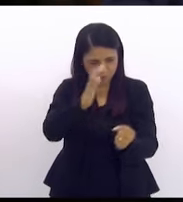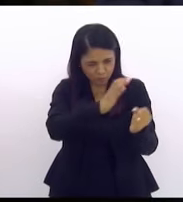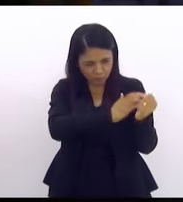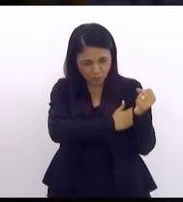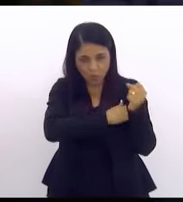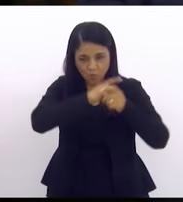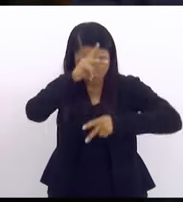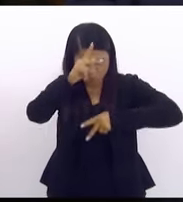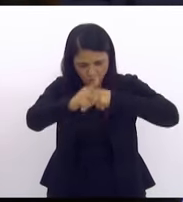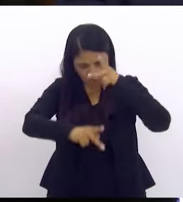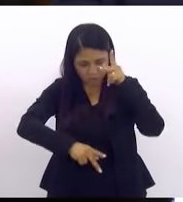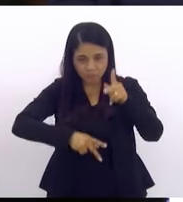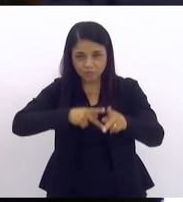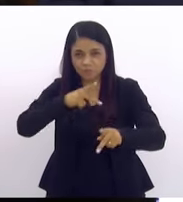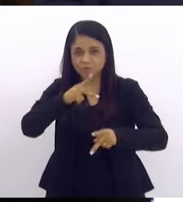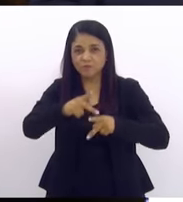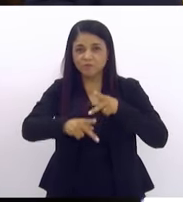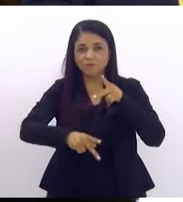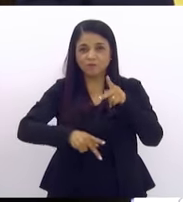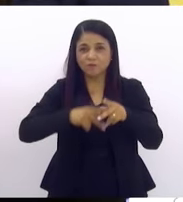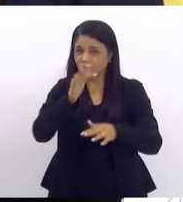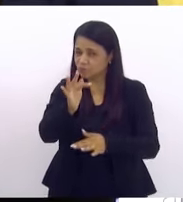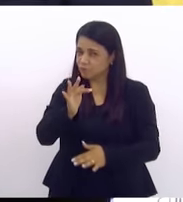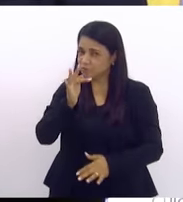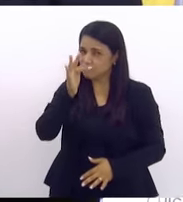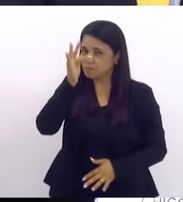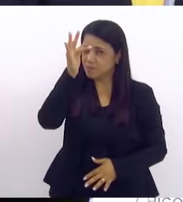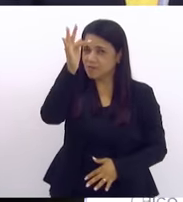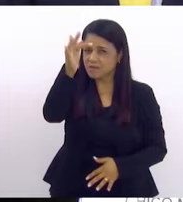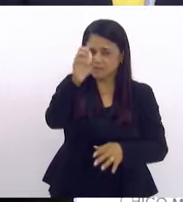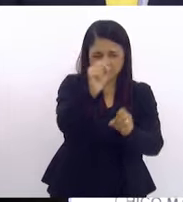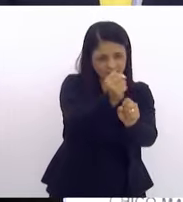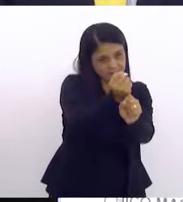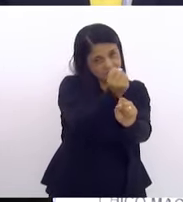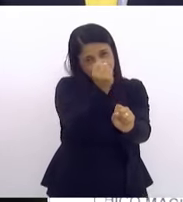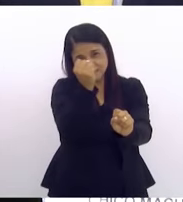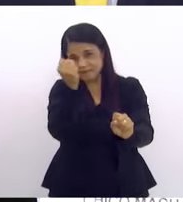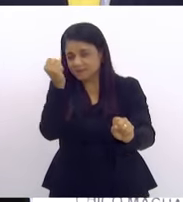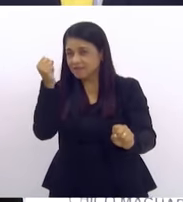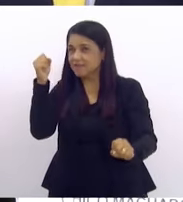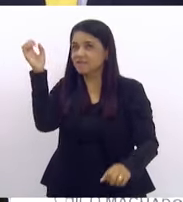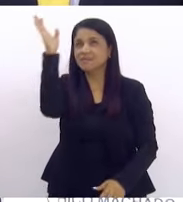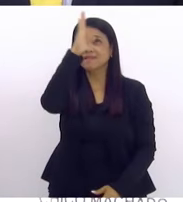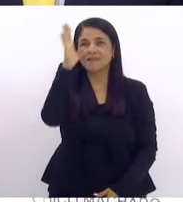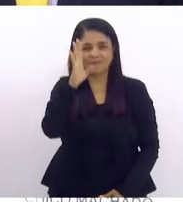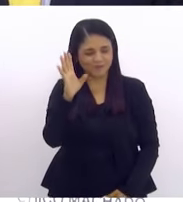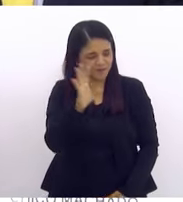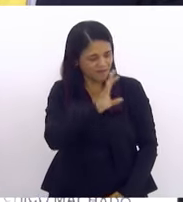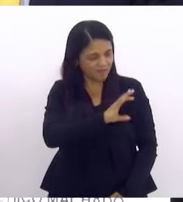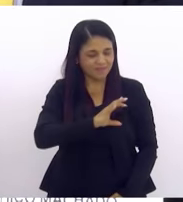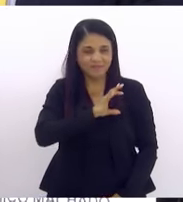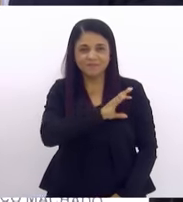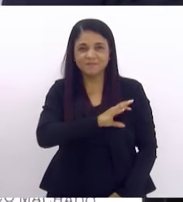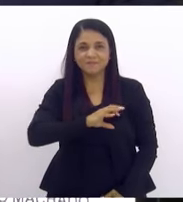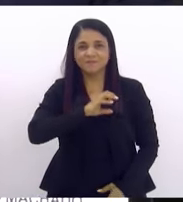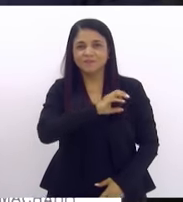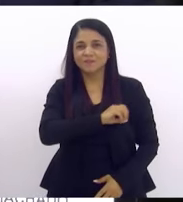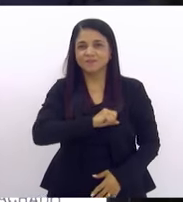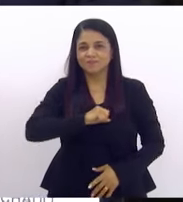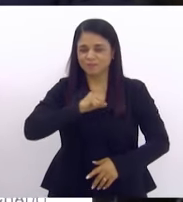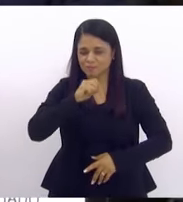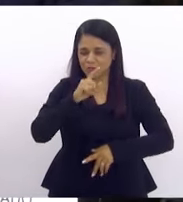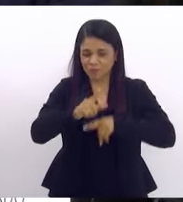P do Colosso e o teu futo essa grandeza Terra dorada